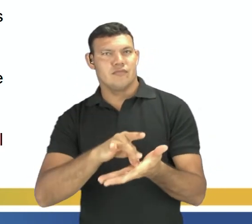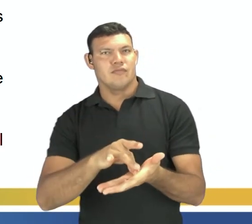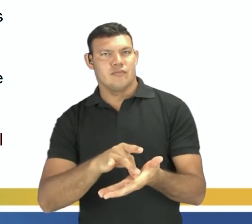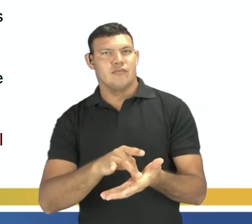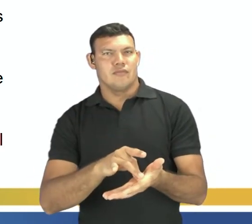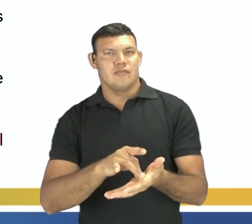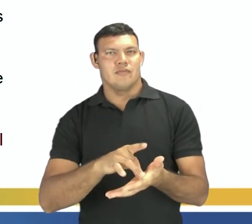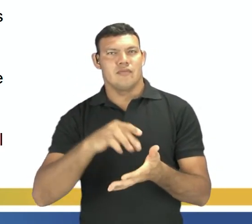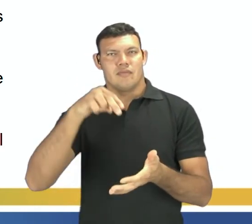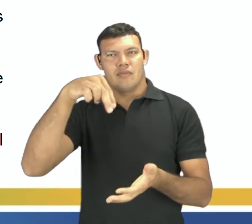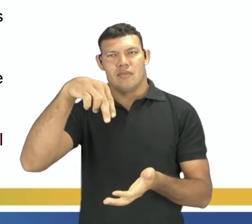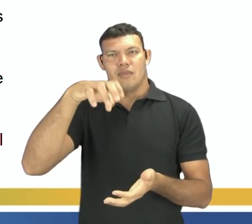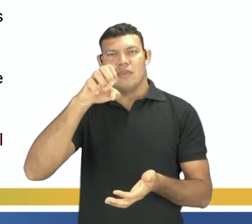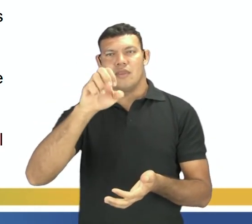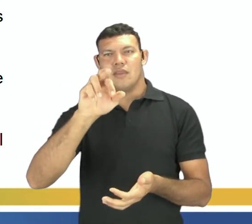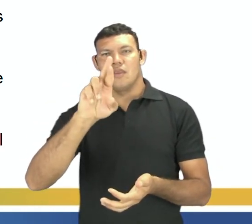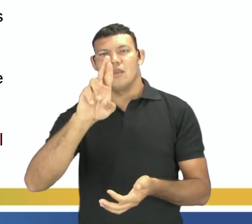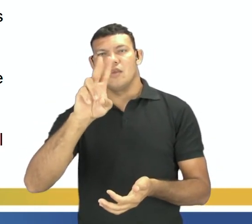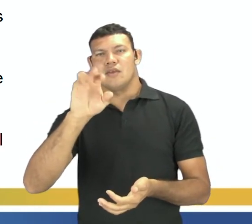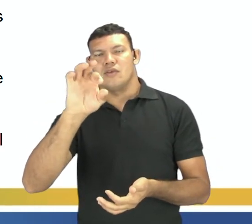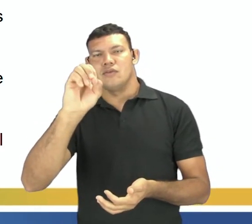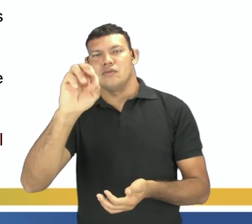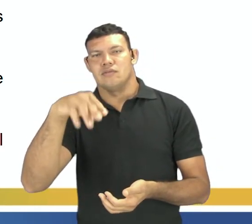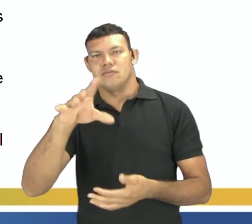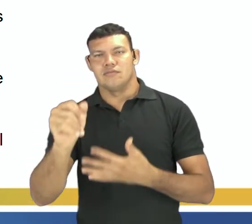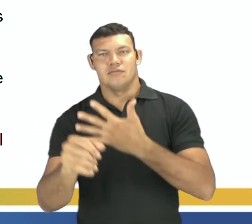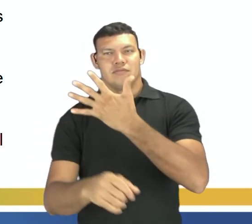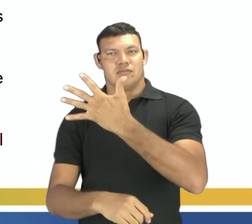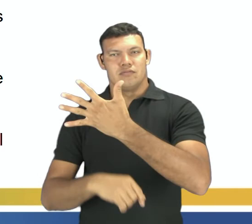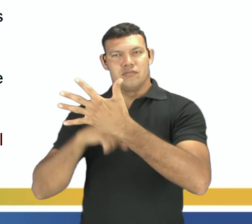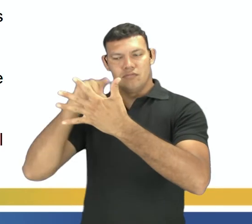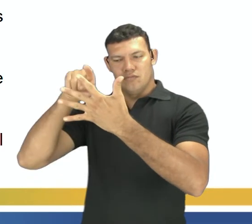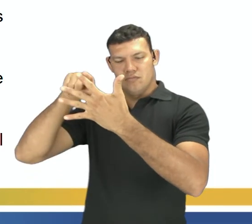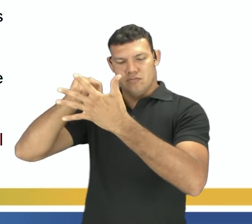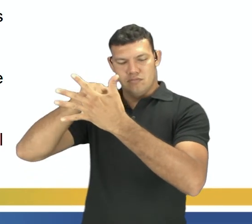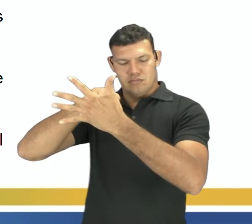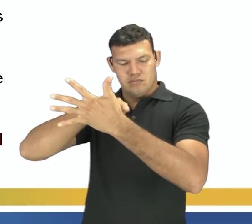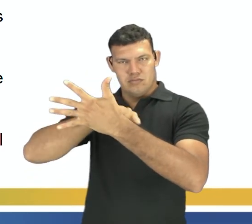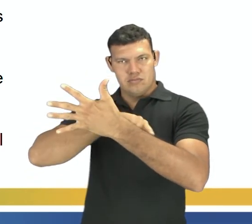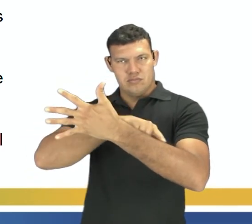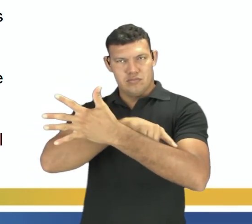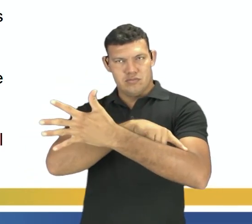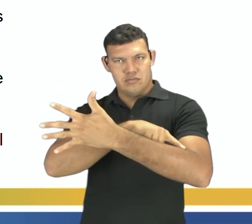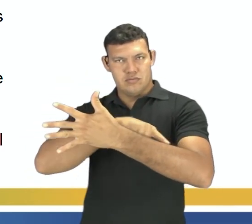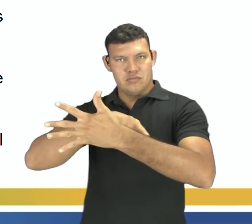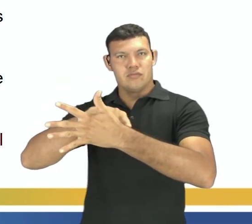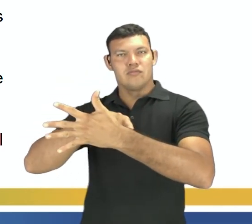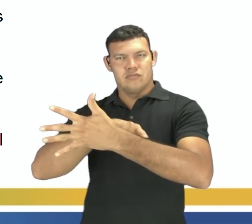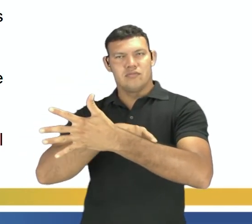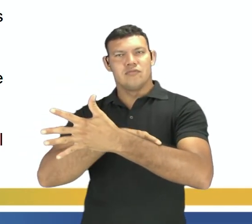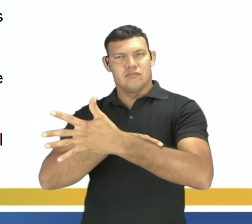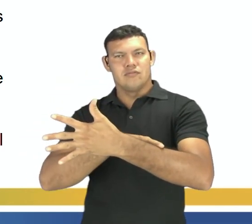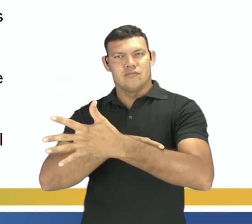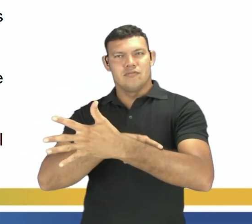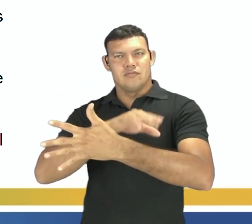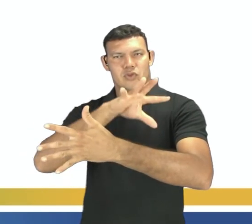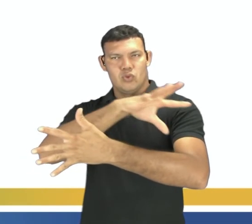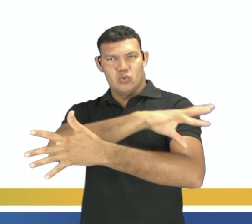neurônios, o axônio ele é ramificado, sendo responsável pela recepção de estímulos nervosos.